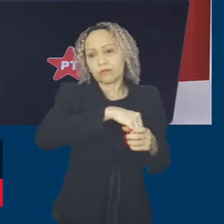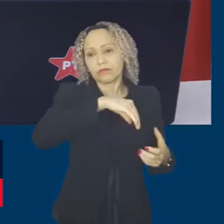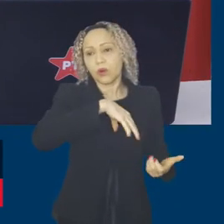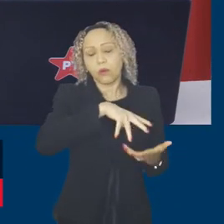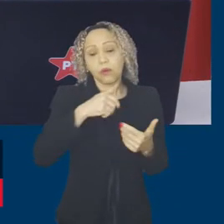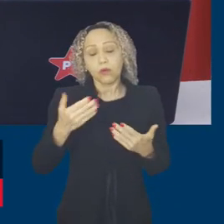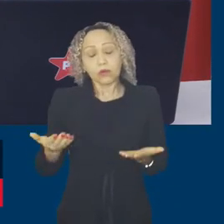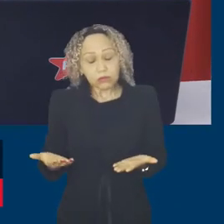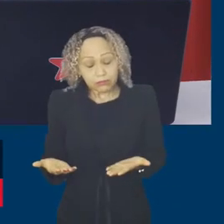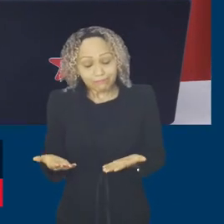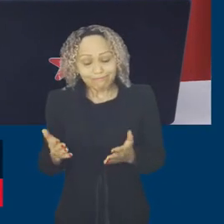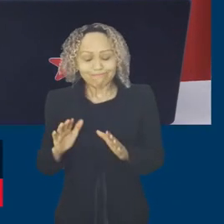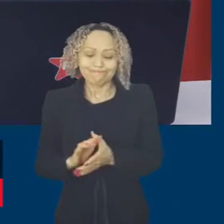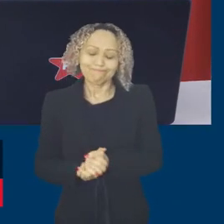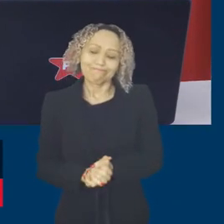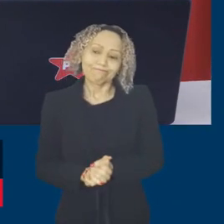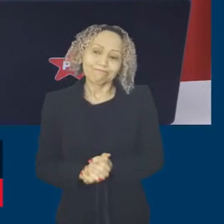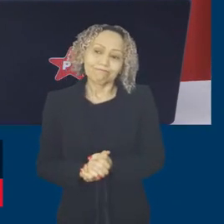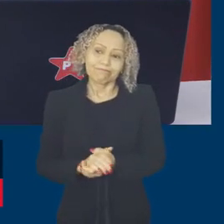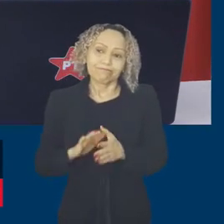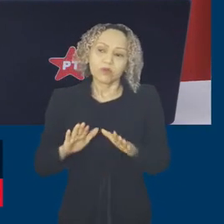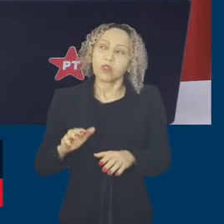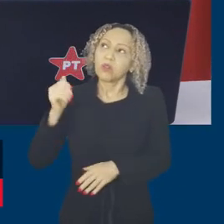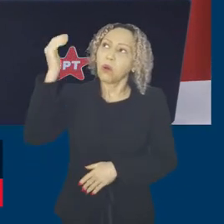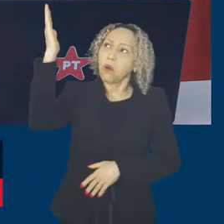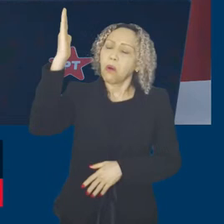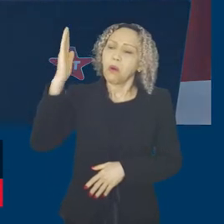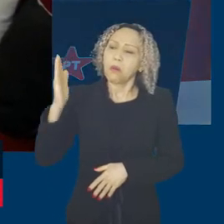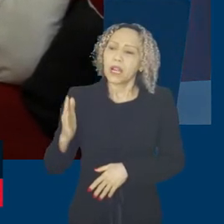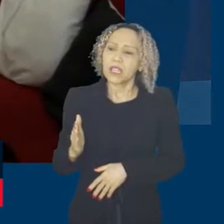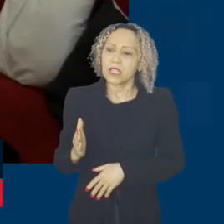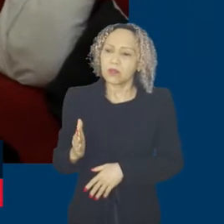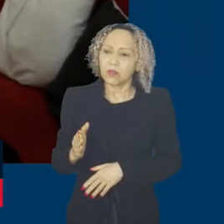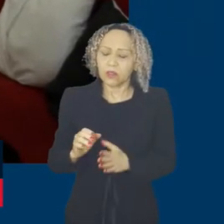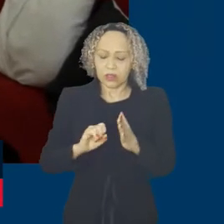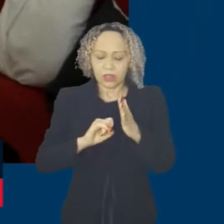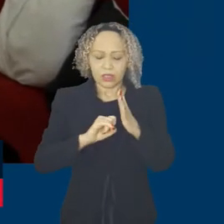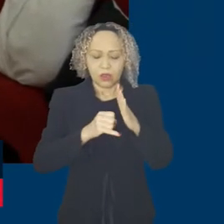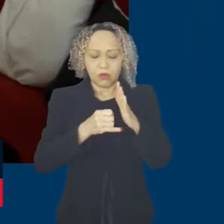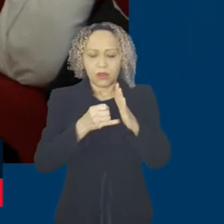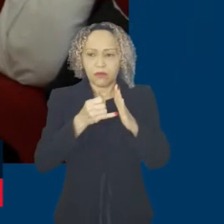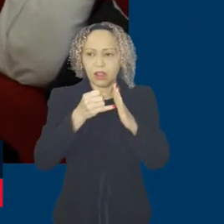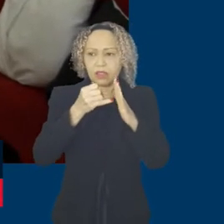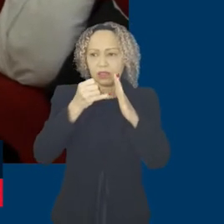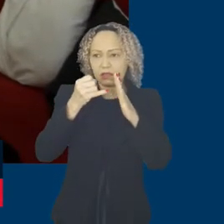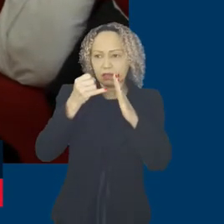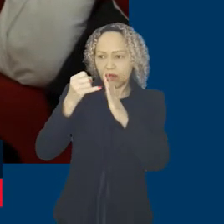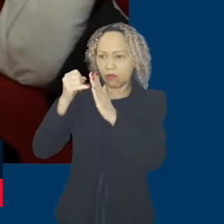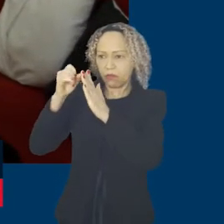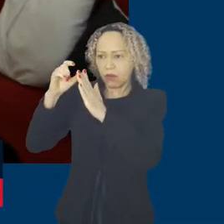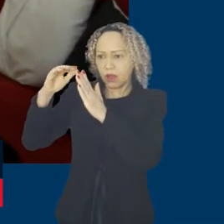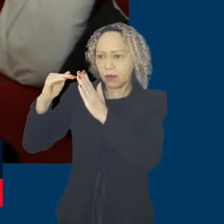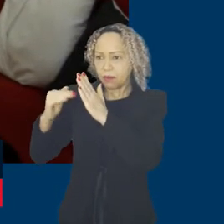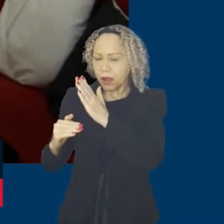Definitivamente não, Amanda. O Brasil hoje opera com uma inflação mais baixa do que muitos países no mundo, girando ali abaixo de